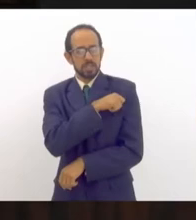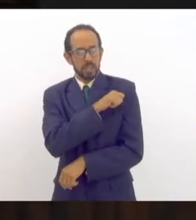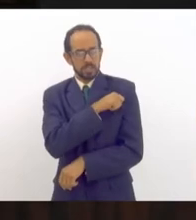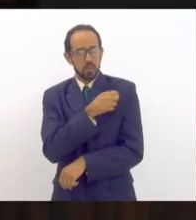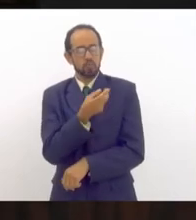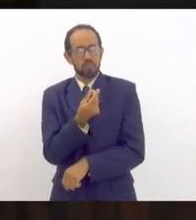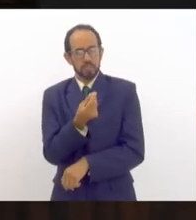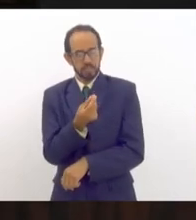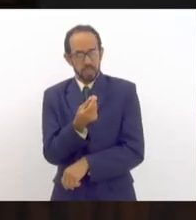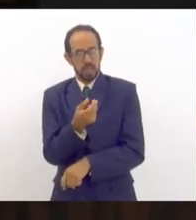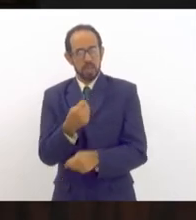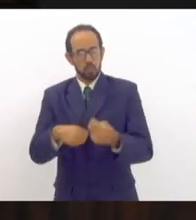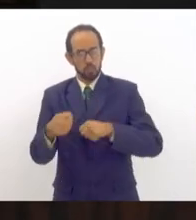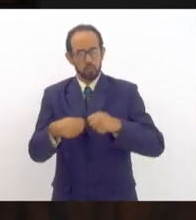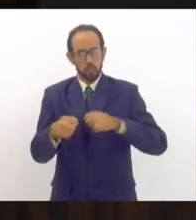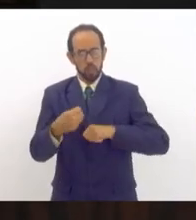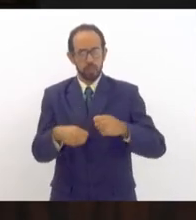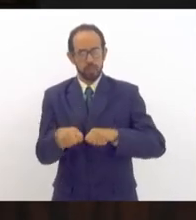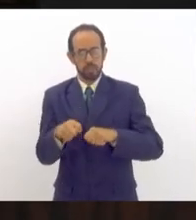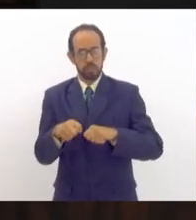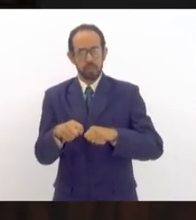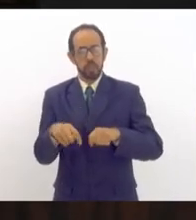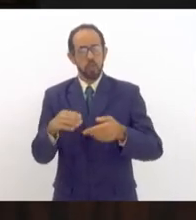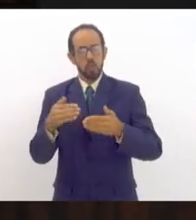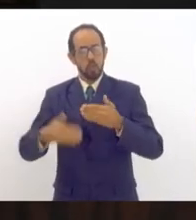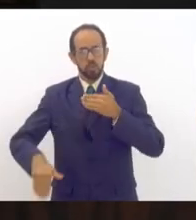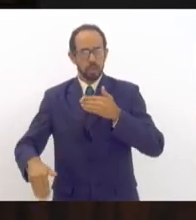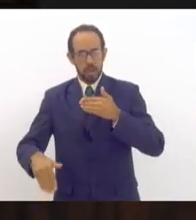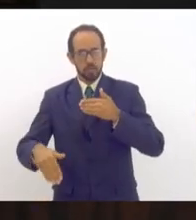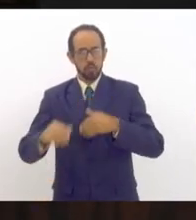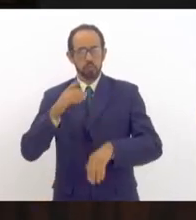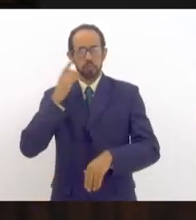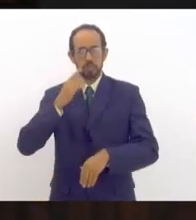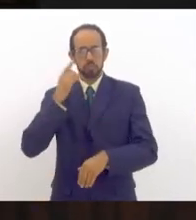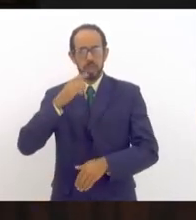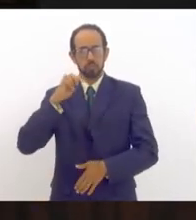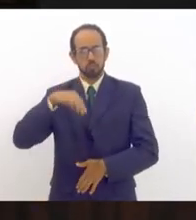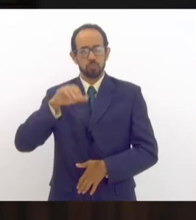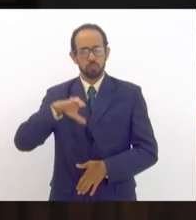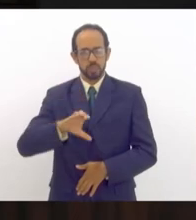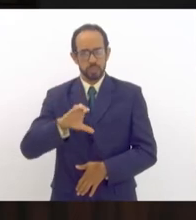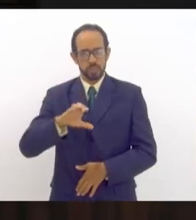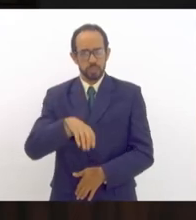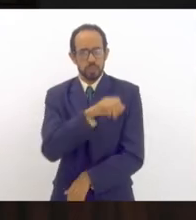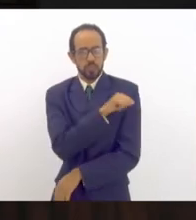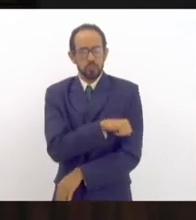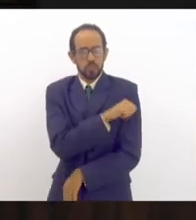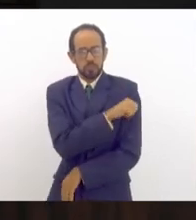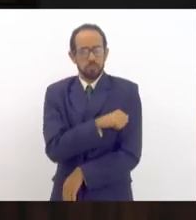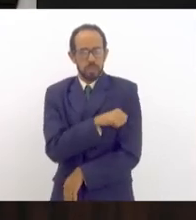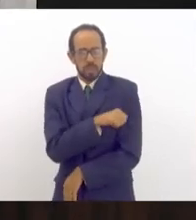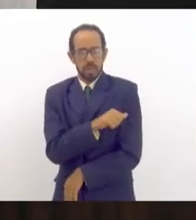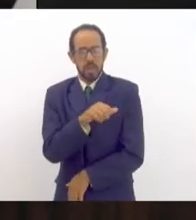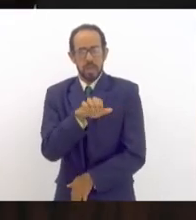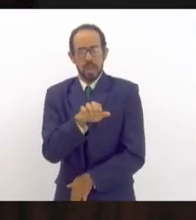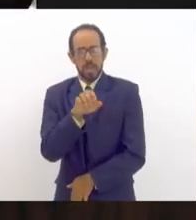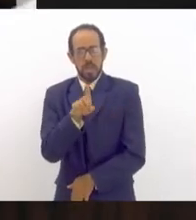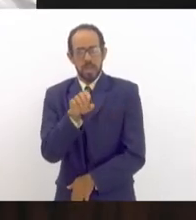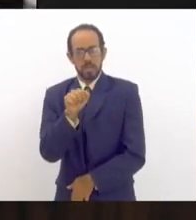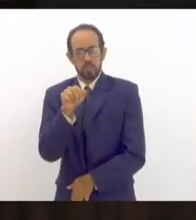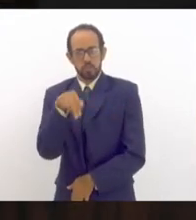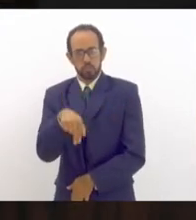e controle contrário deputado Carlos Mickey Enfermeira Regiane Edson a verdade